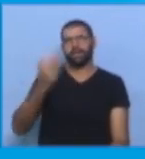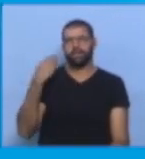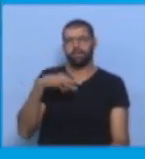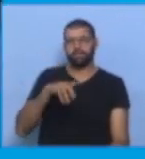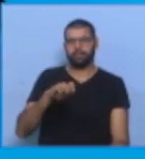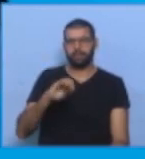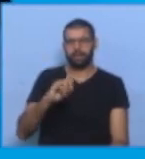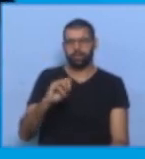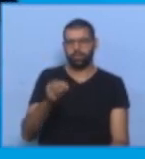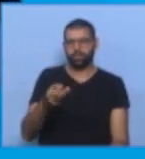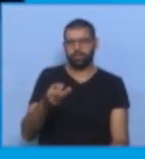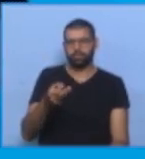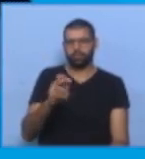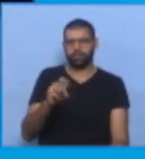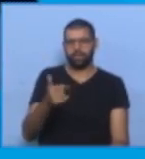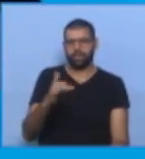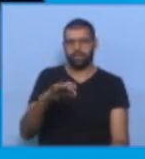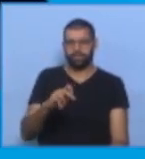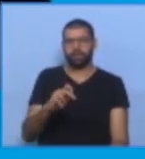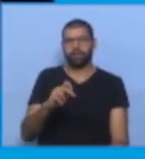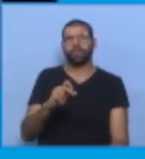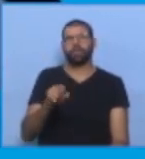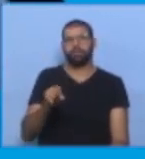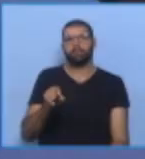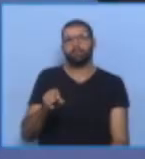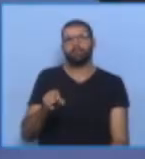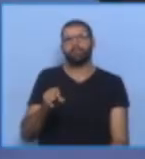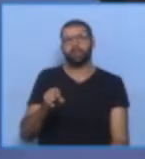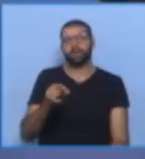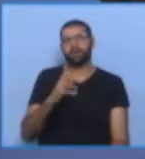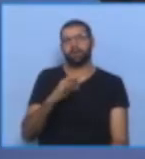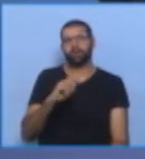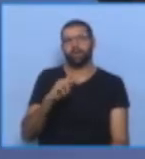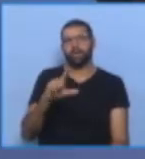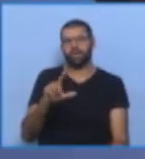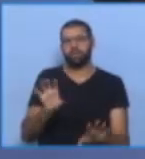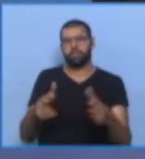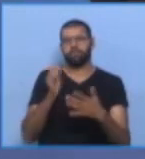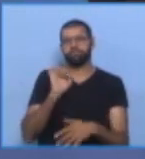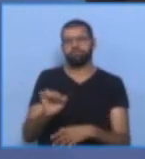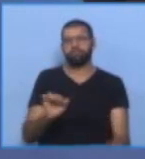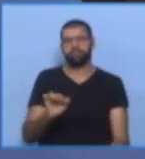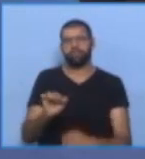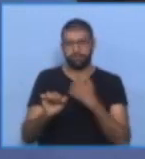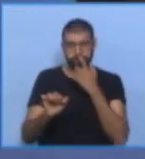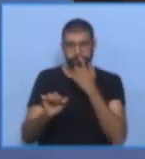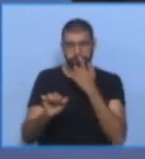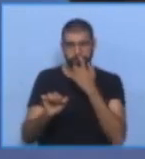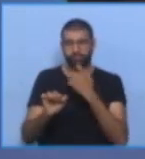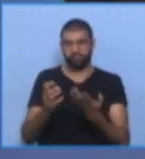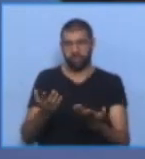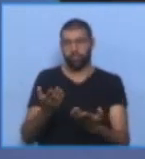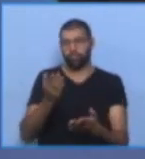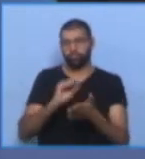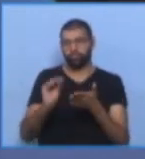sumérios e acádicos, babilônios, assírios. Ora, Israel, o povo de Israel, e portanto o